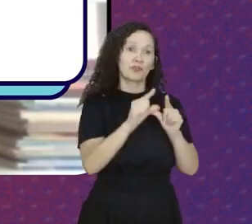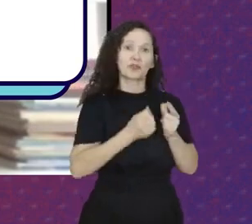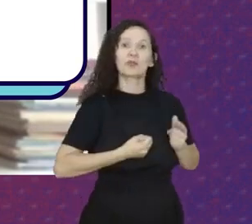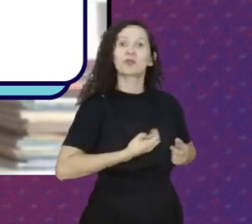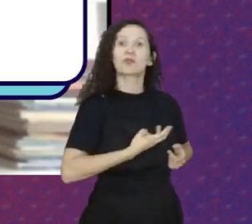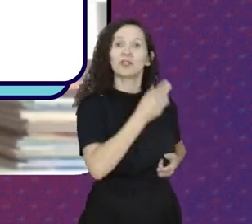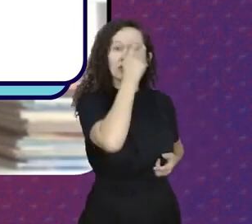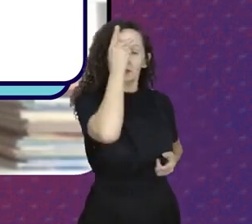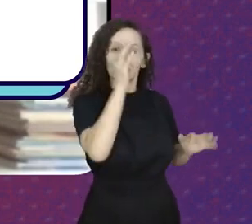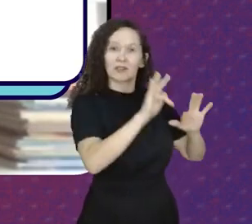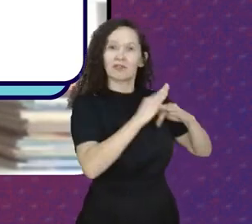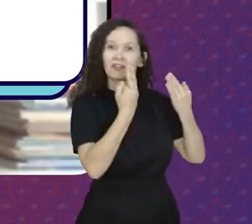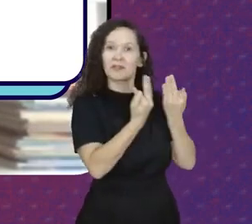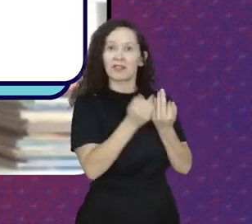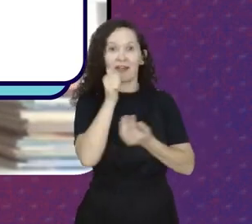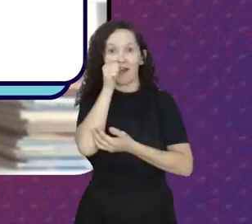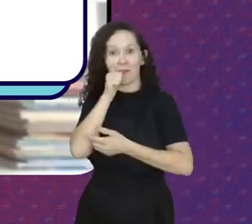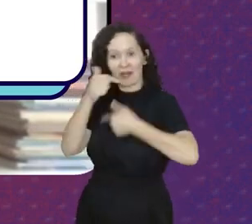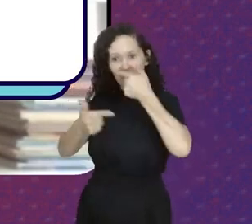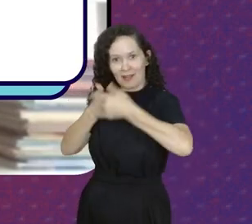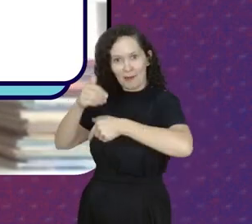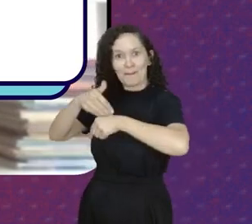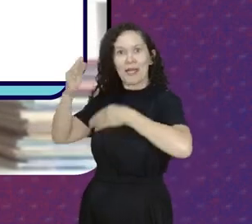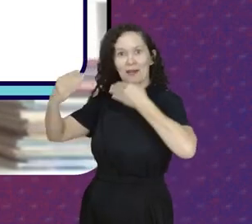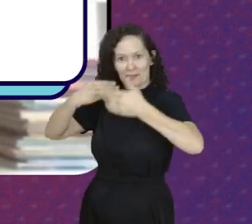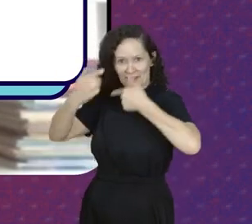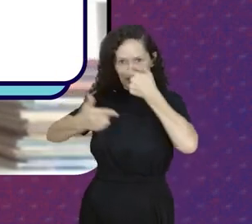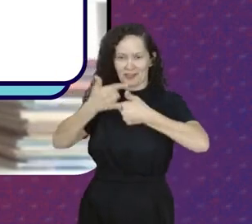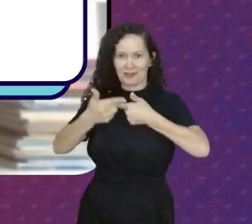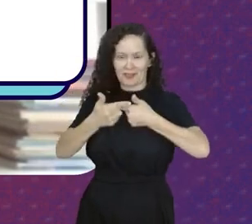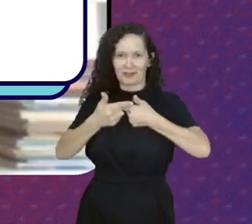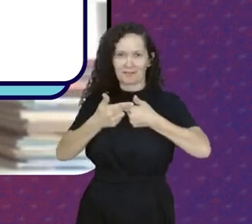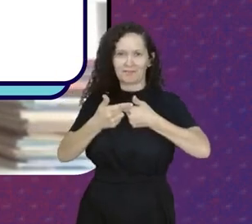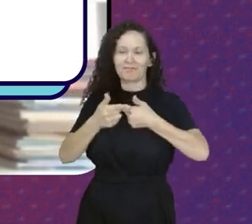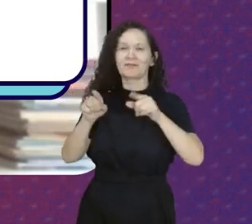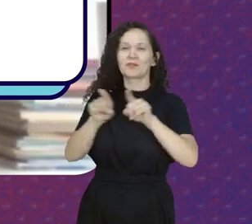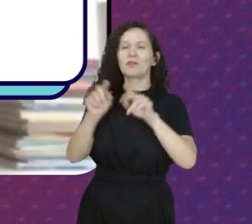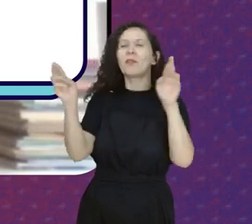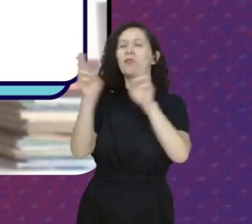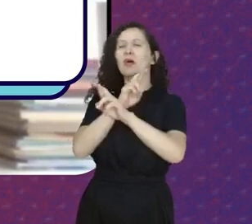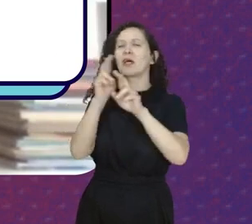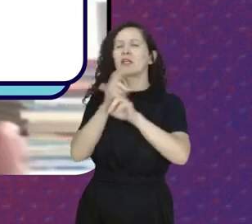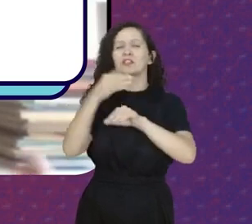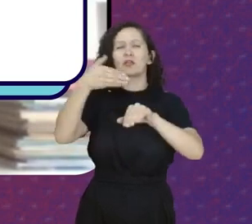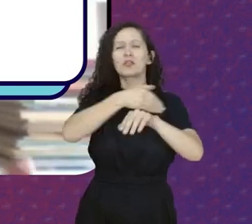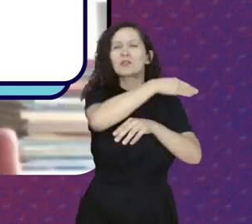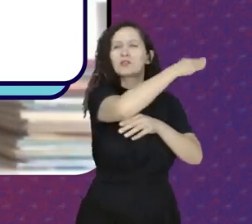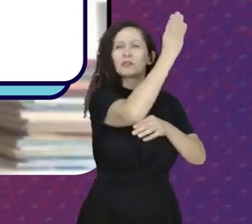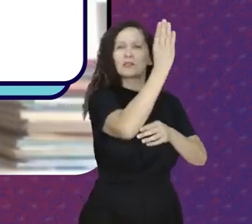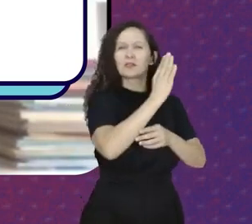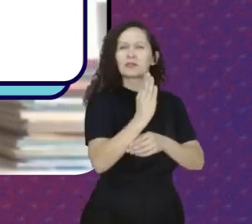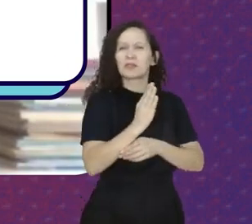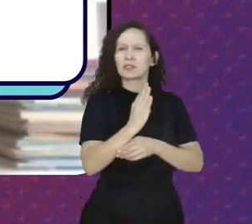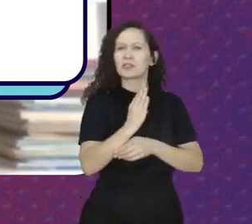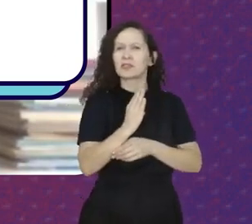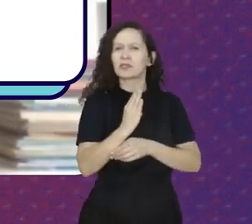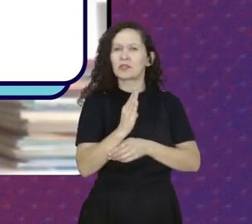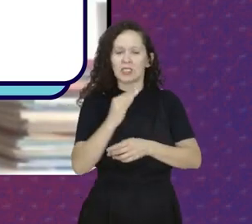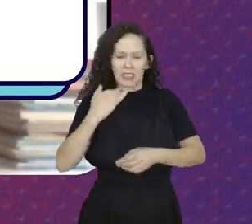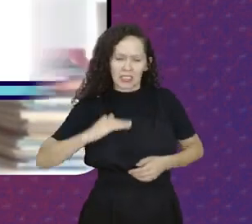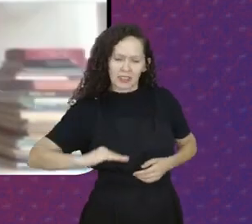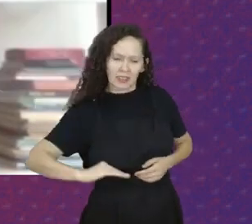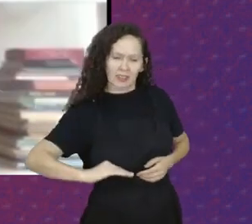maior presença da mulher no mercado de trabalho, e uma associação também, uma vinda para o Brasil entre a creche